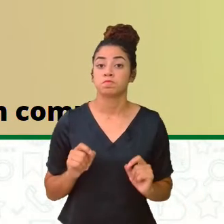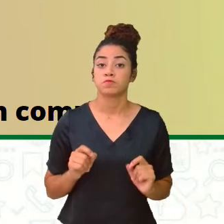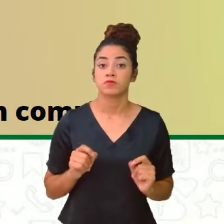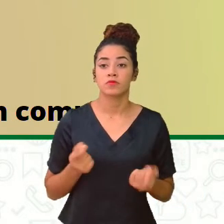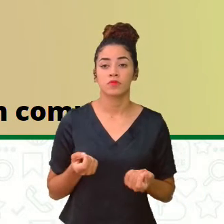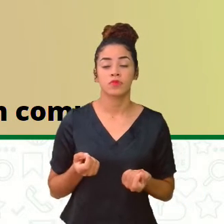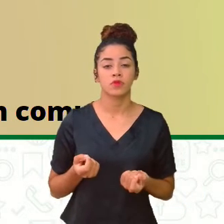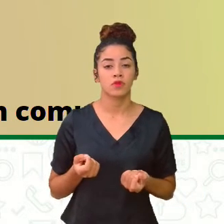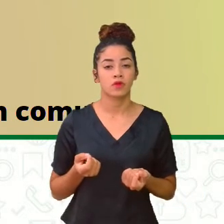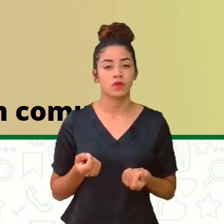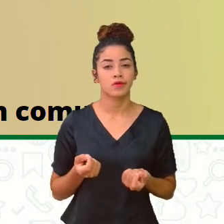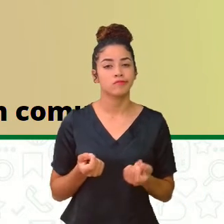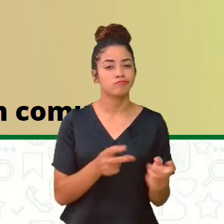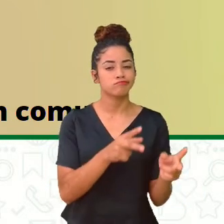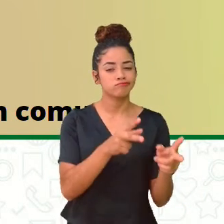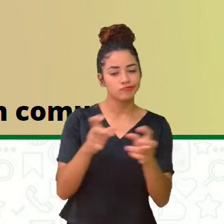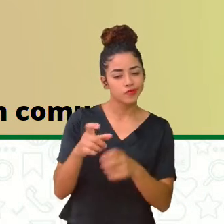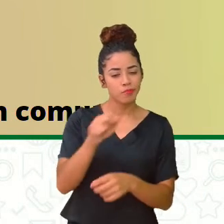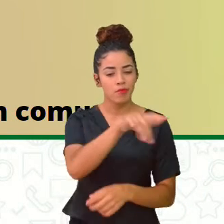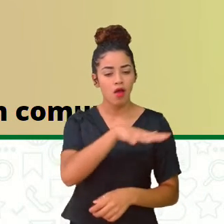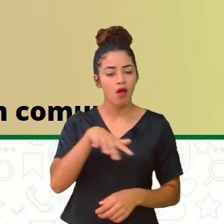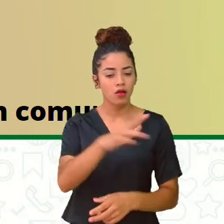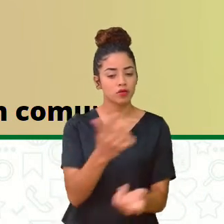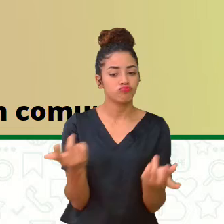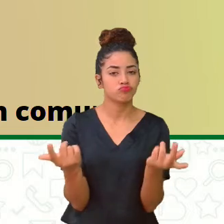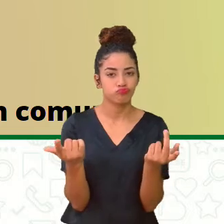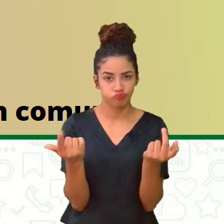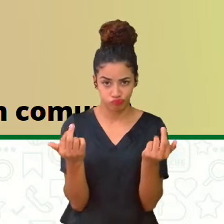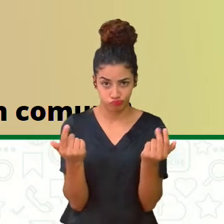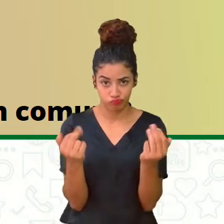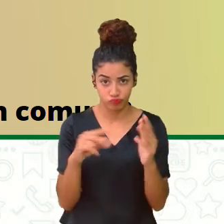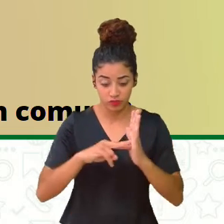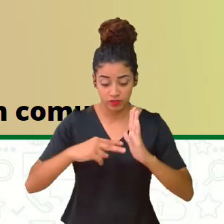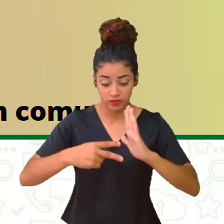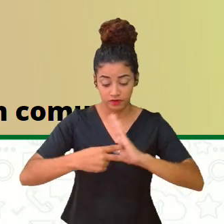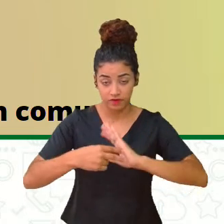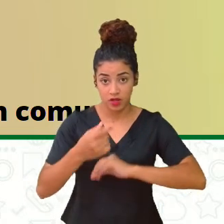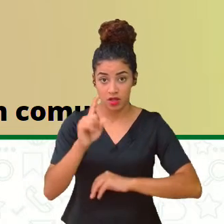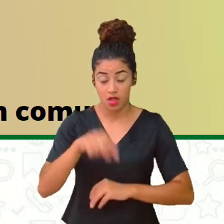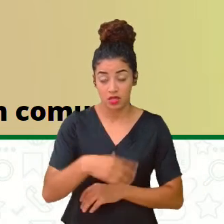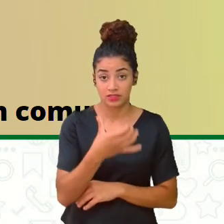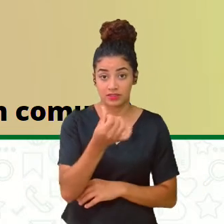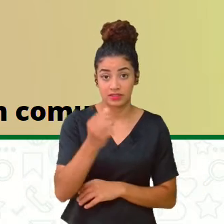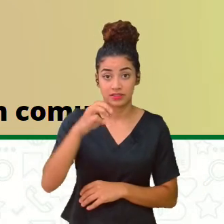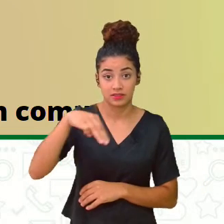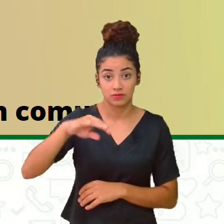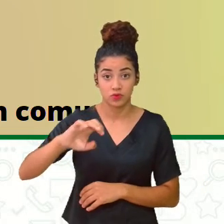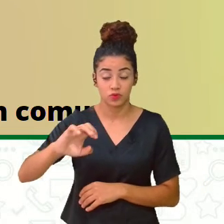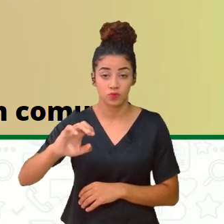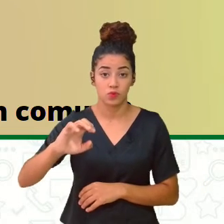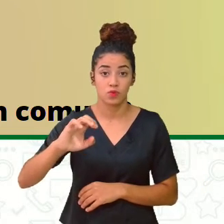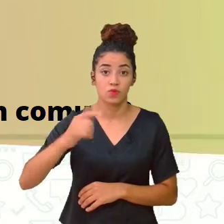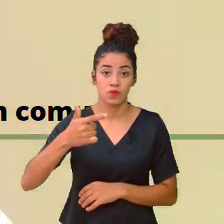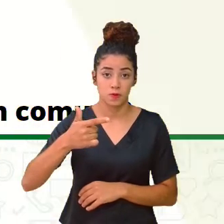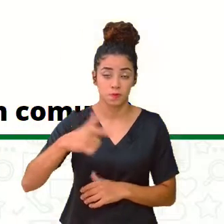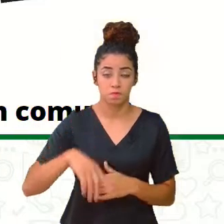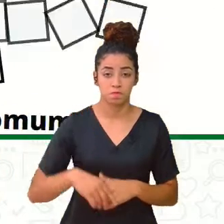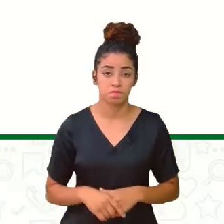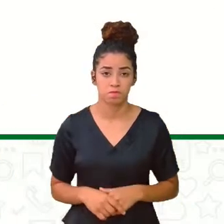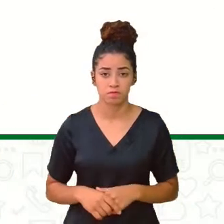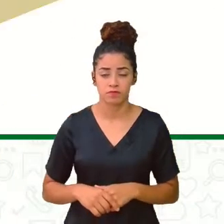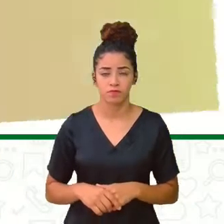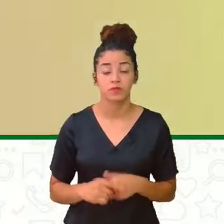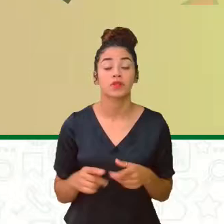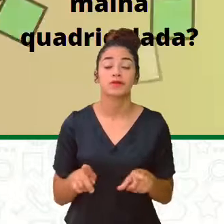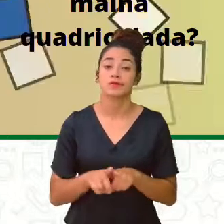que eles têm a mesma área, ou seja, 6 centímetros quadrados, certo?